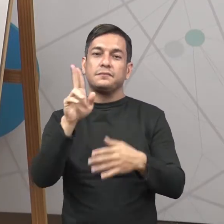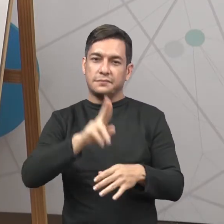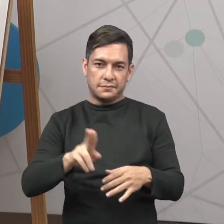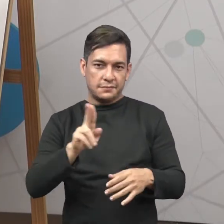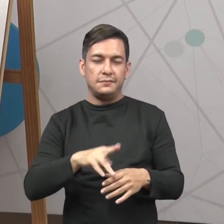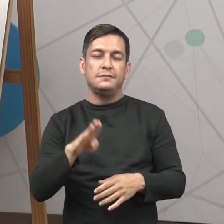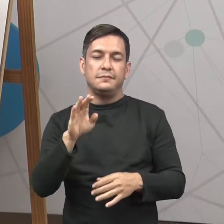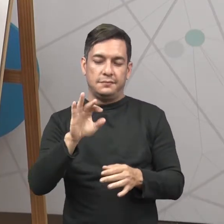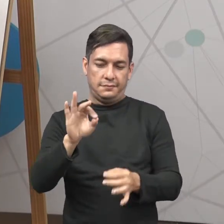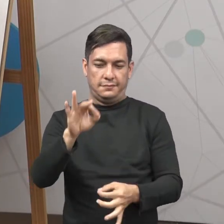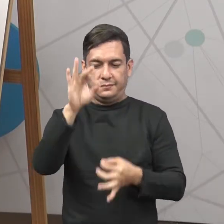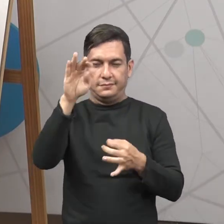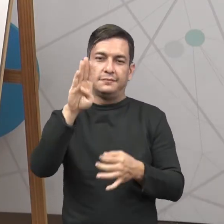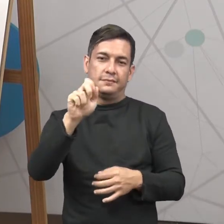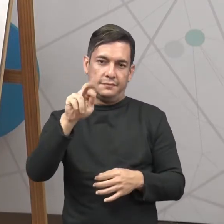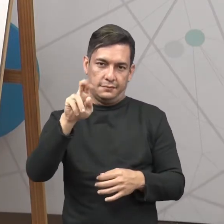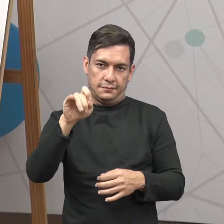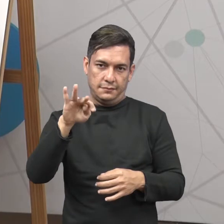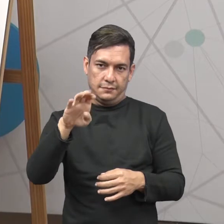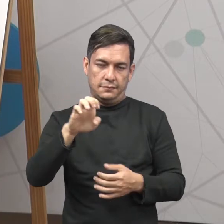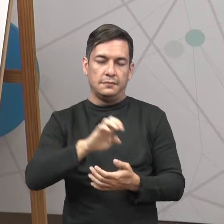barbante.